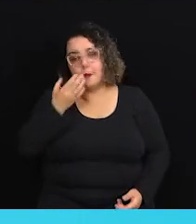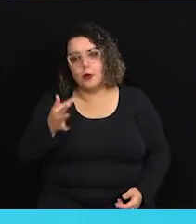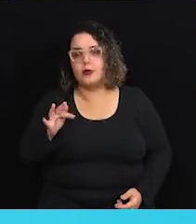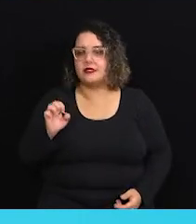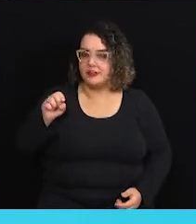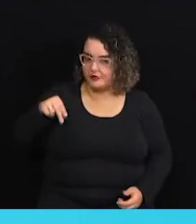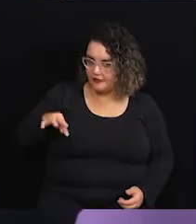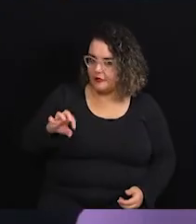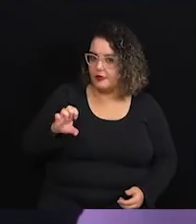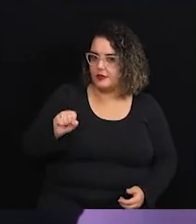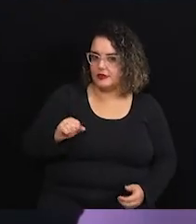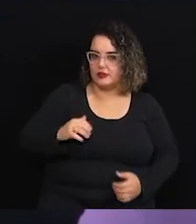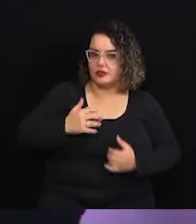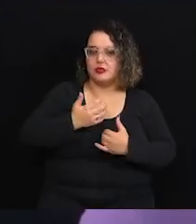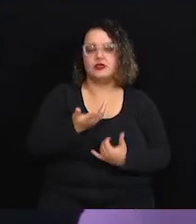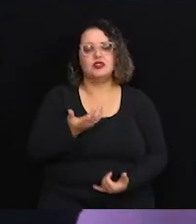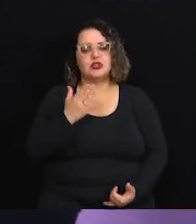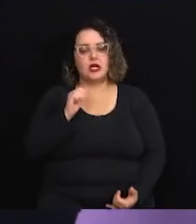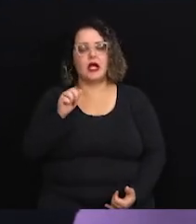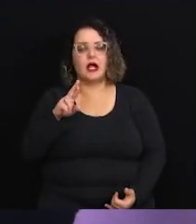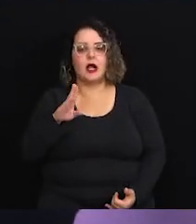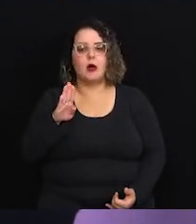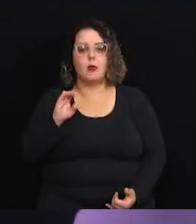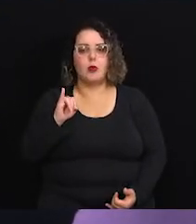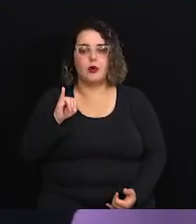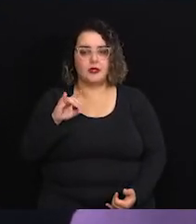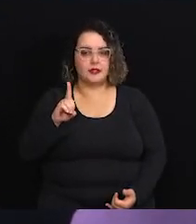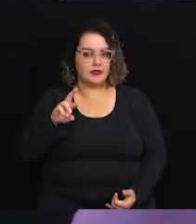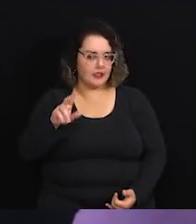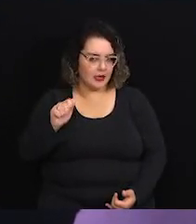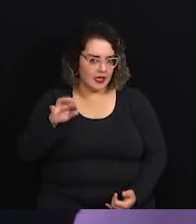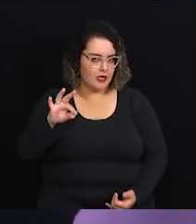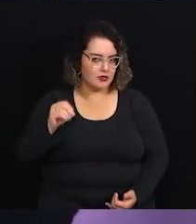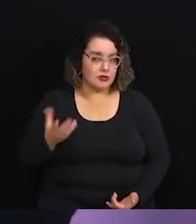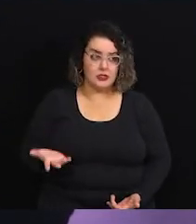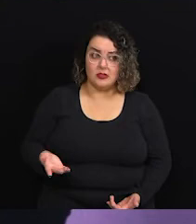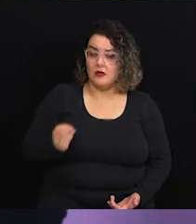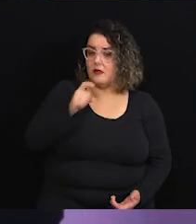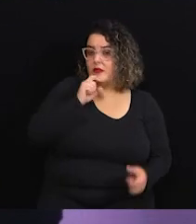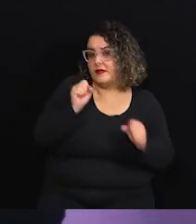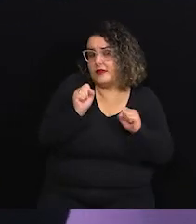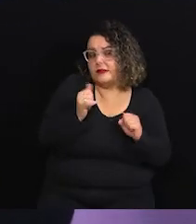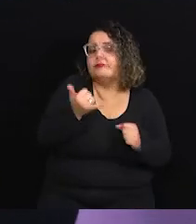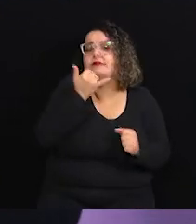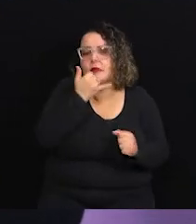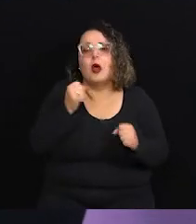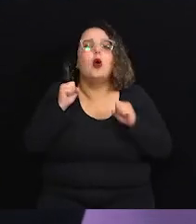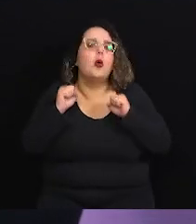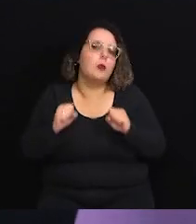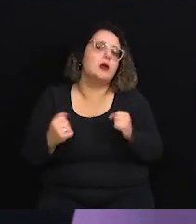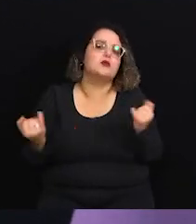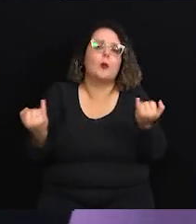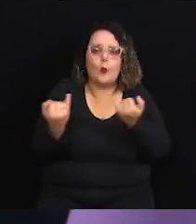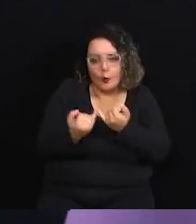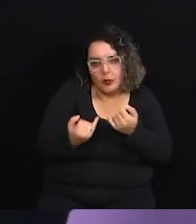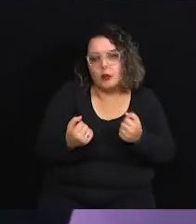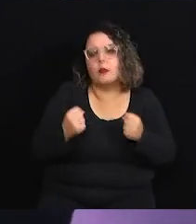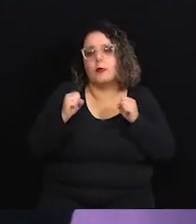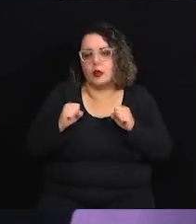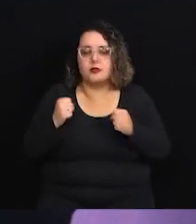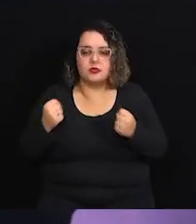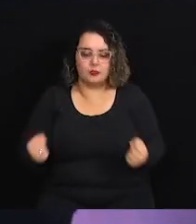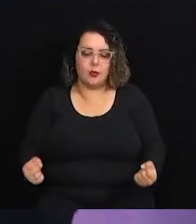de carboidratos. E inverno, então, não é desculpa, né? Dá para se exercitar, dá para perder alguns